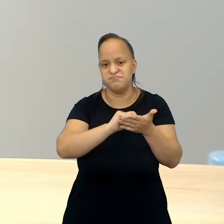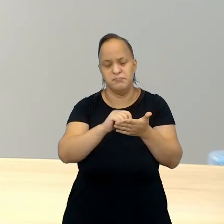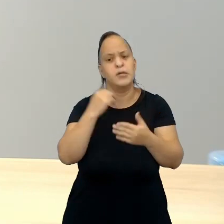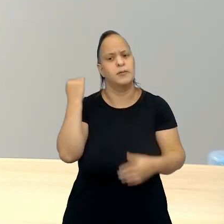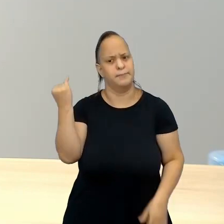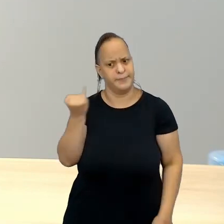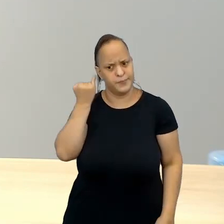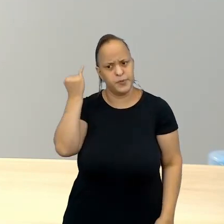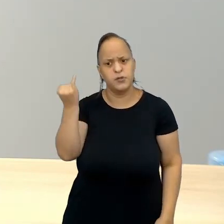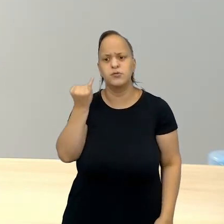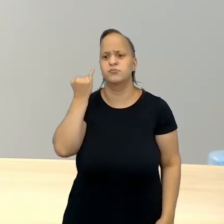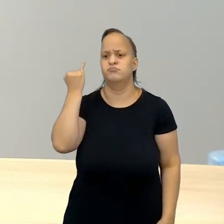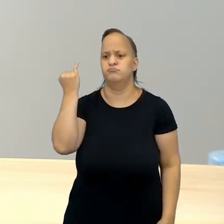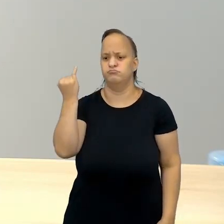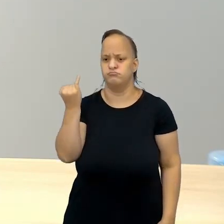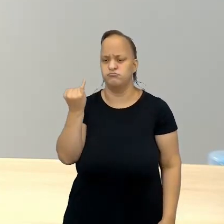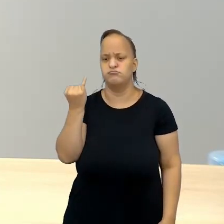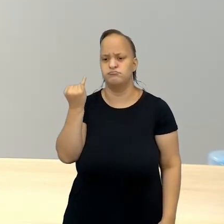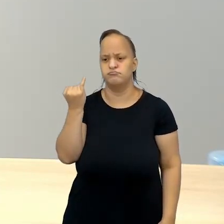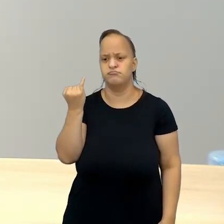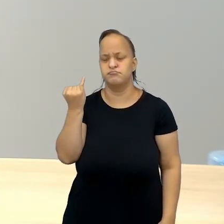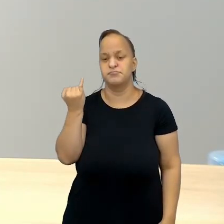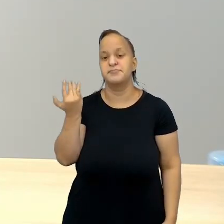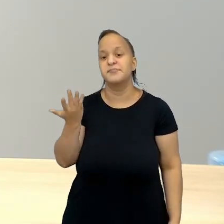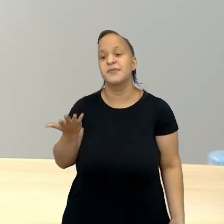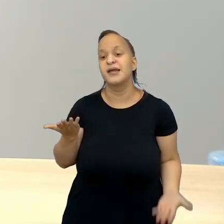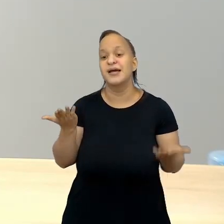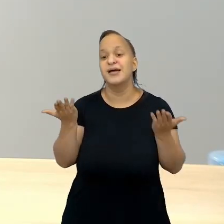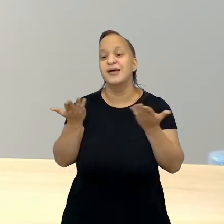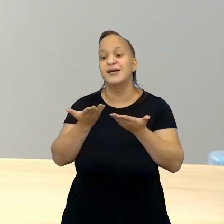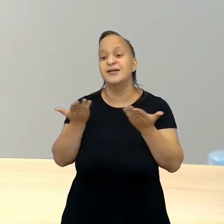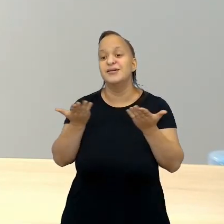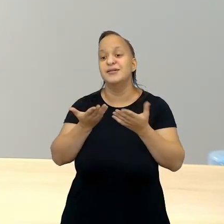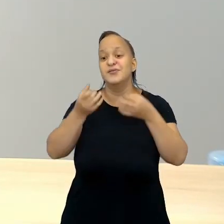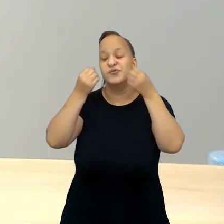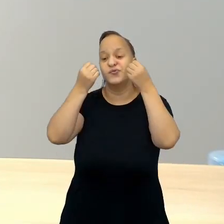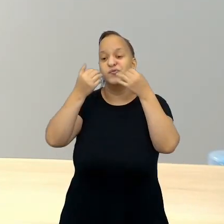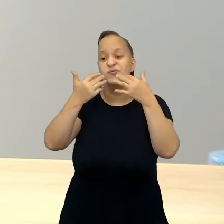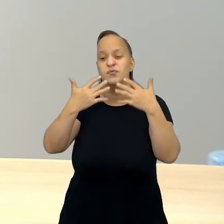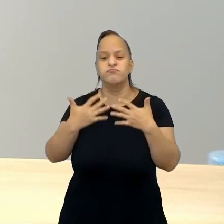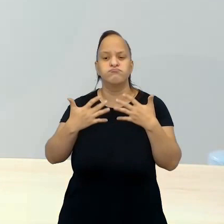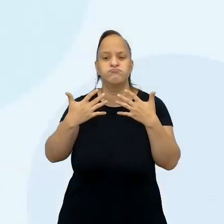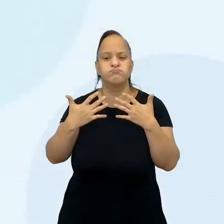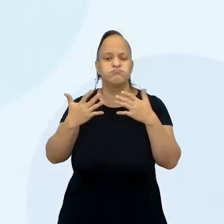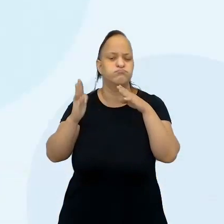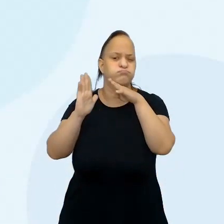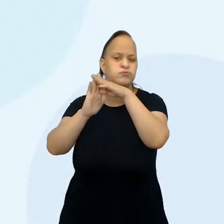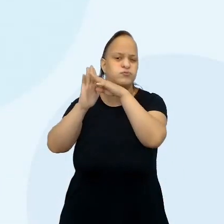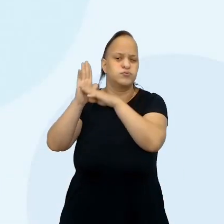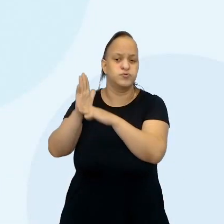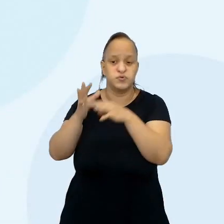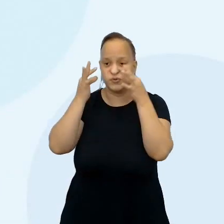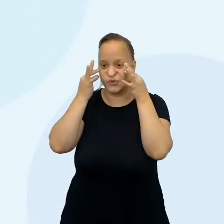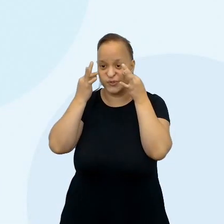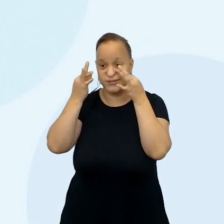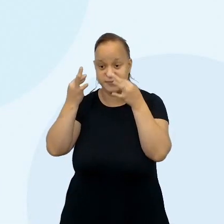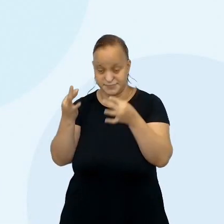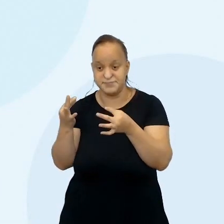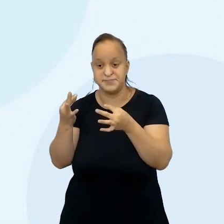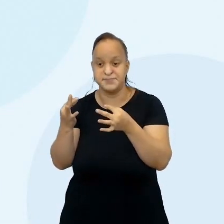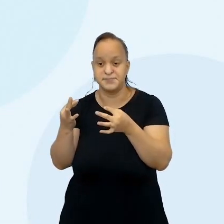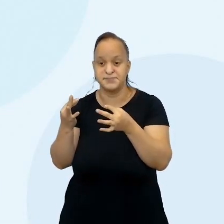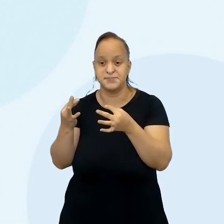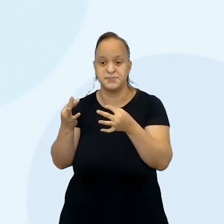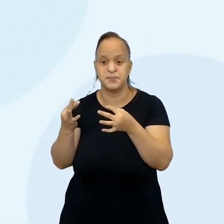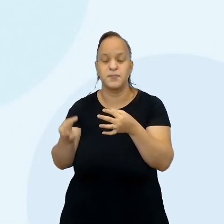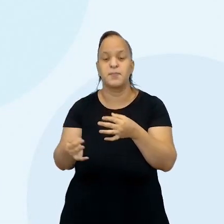muito importante, né? E aí vamos falar de alguns pontos de atenção, né? Quando a gente vai levar